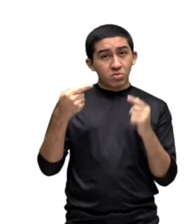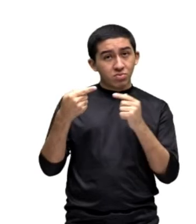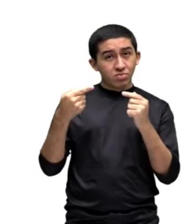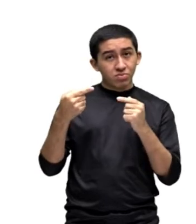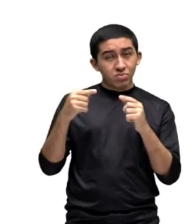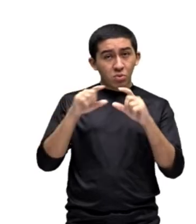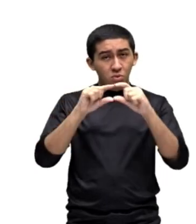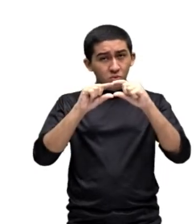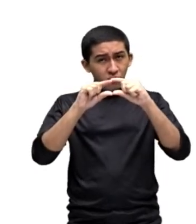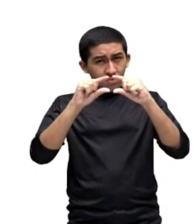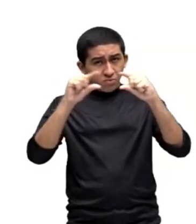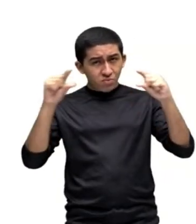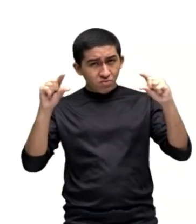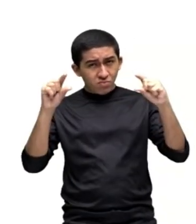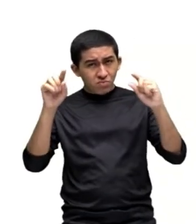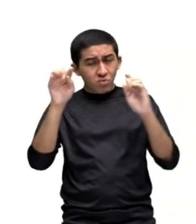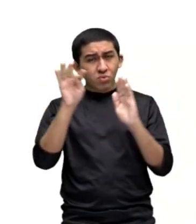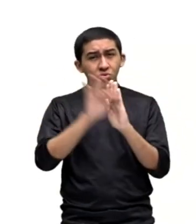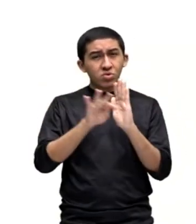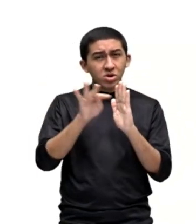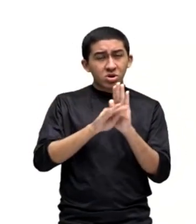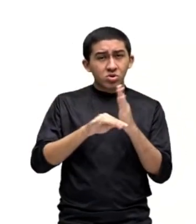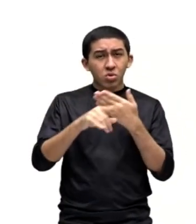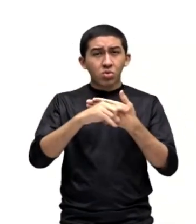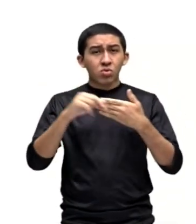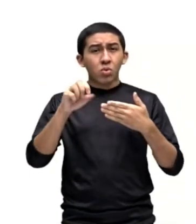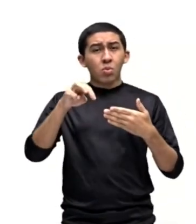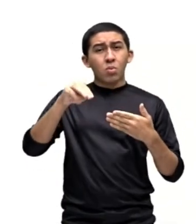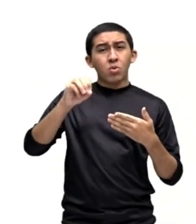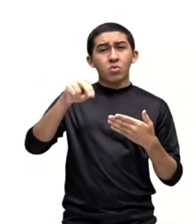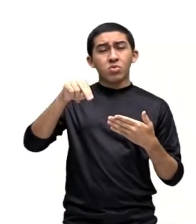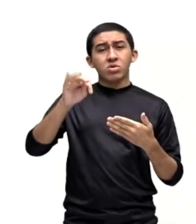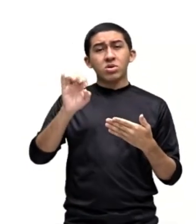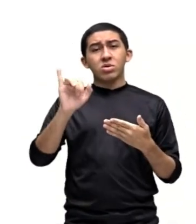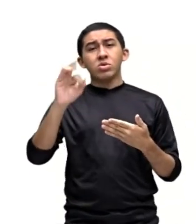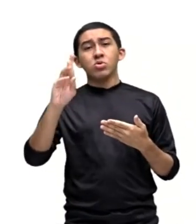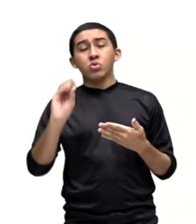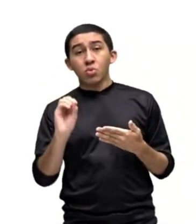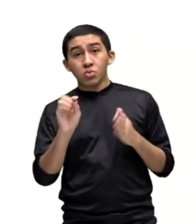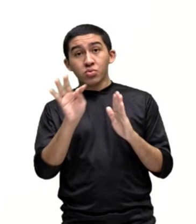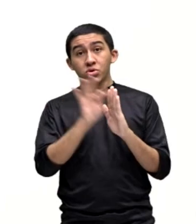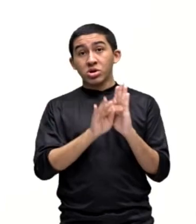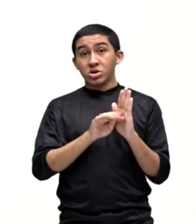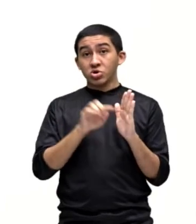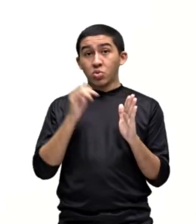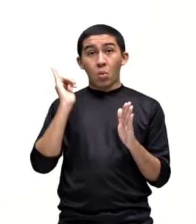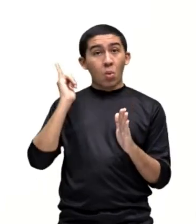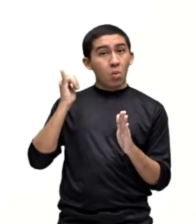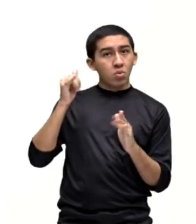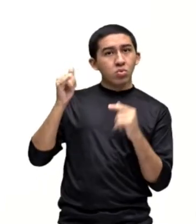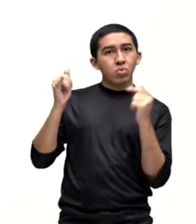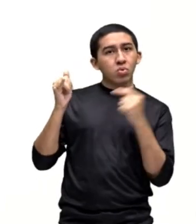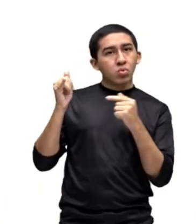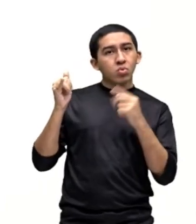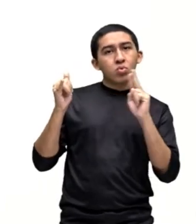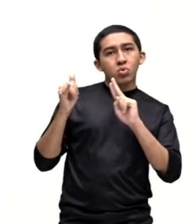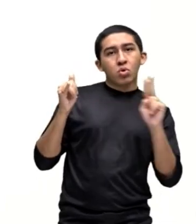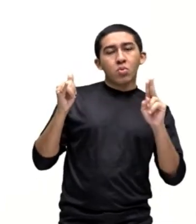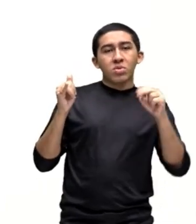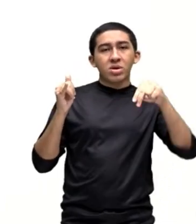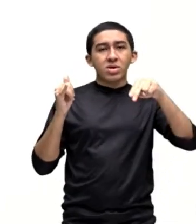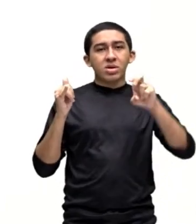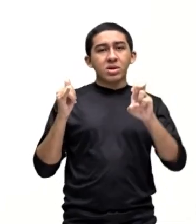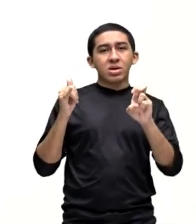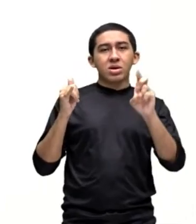fragmento de um texto do Monteiro Lobato, que se chama Negrinha. Negrinha é o nome do conto e é também o nome de um livro de contos